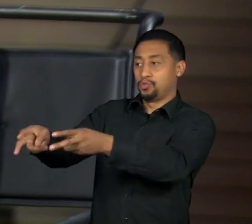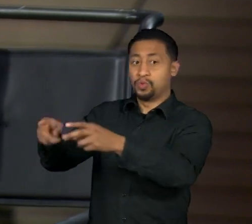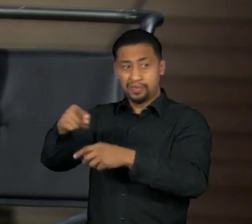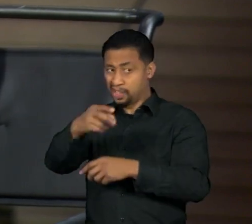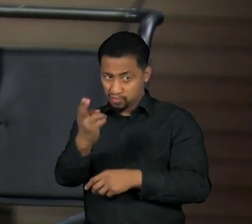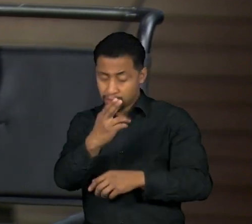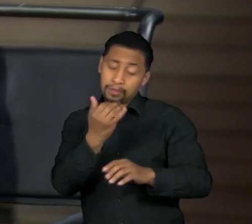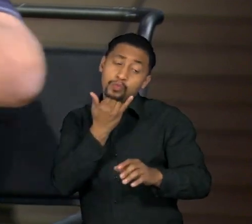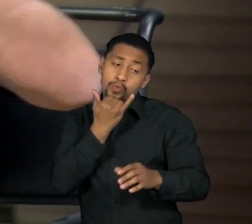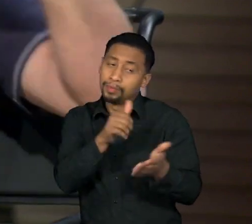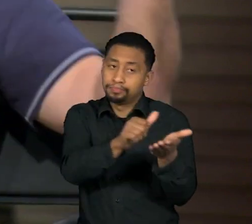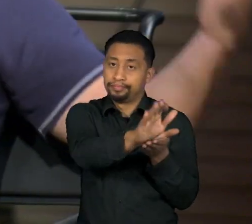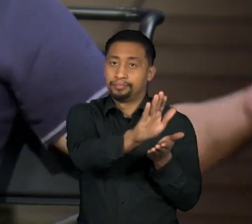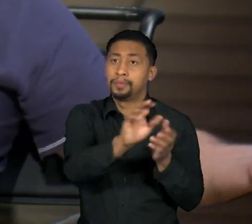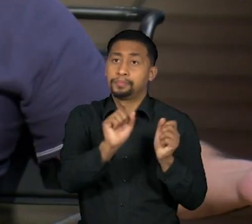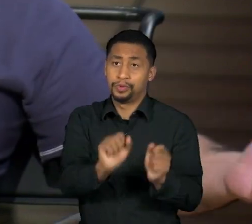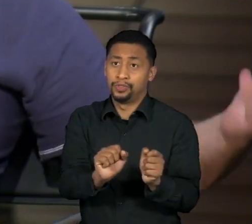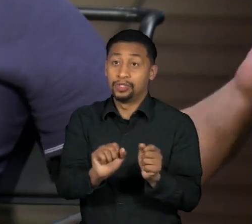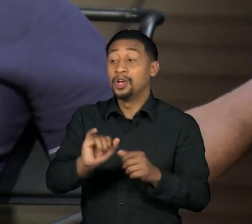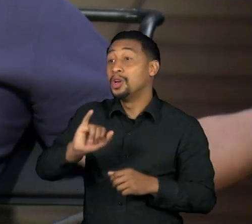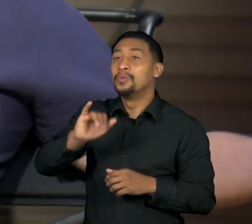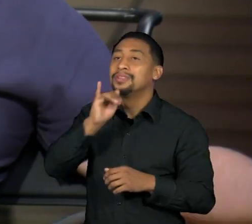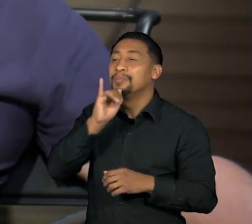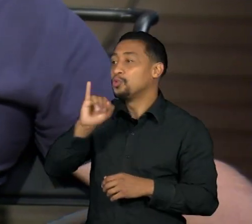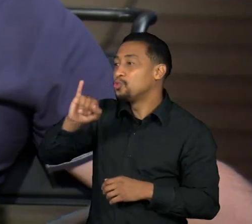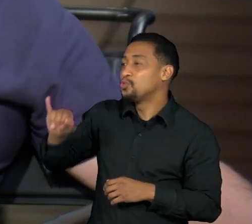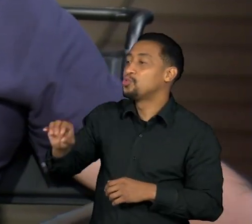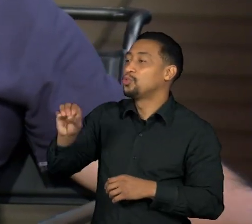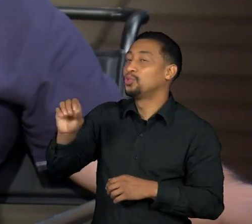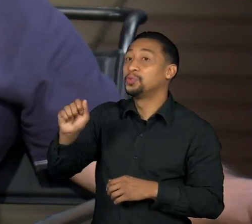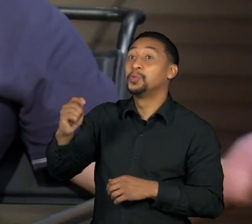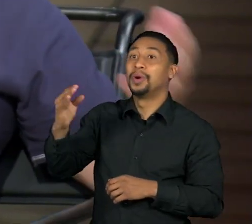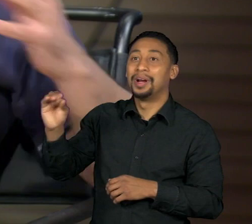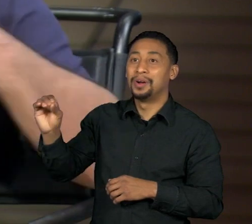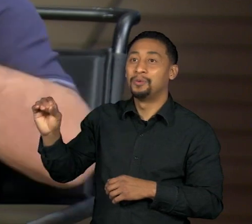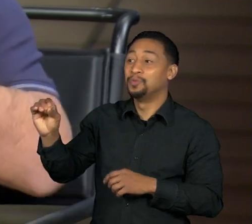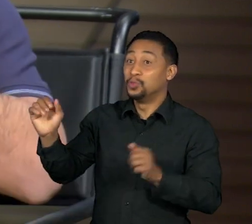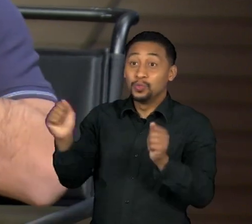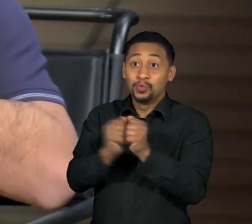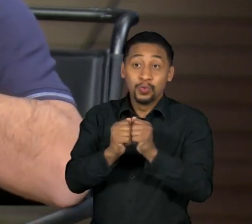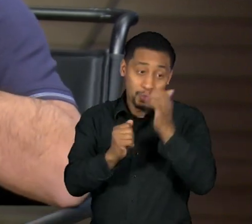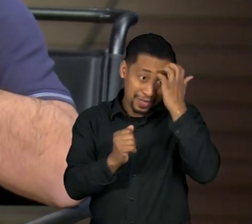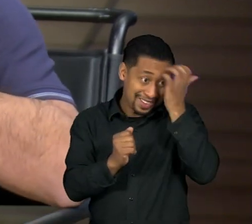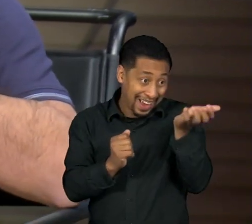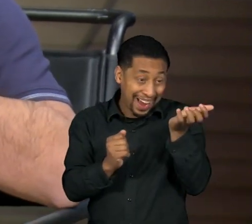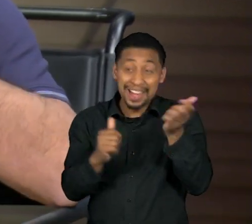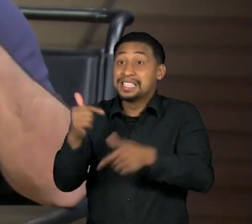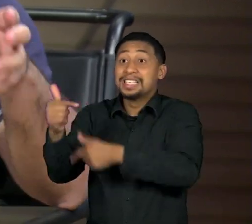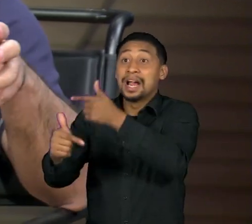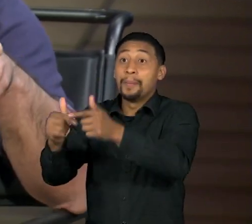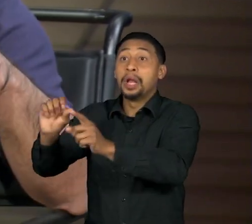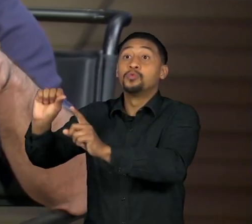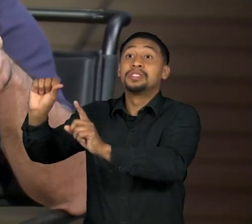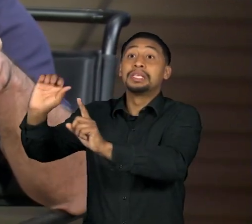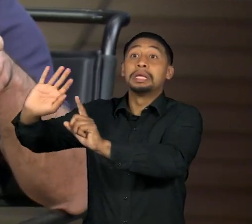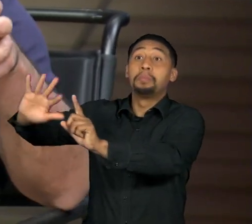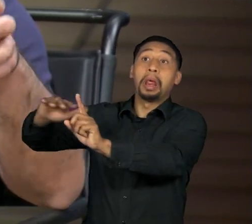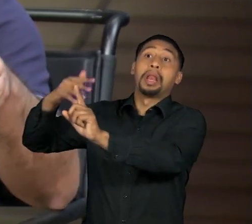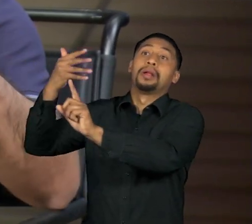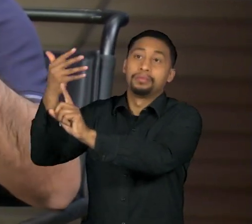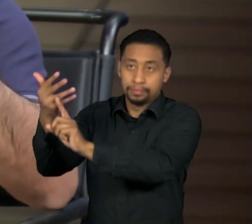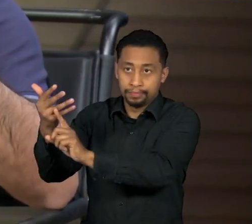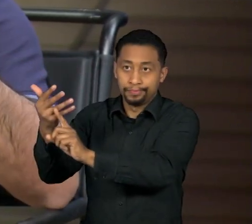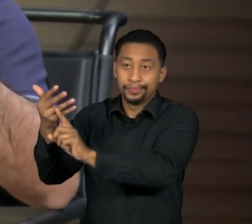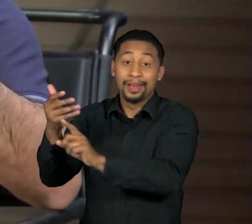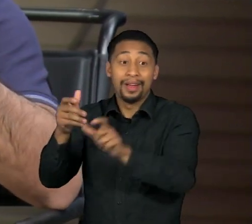ele tem capacidade de produzir por 6 nós. Teoricamente, eu não preciso dos outros 5. Então, você percebeu que você não perdeu para ela, você perdeu para o João, que